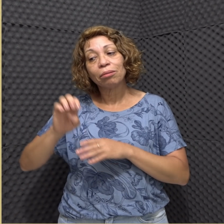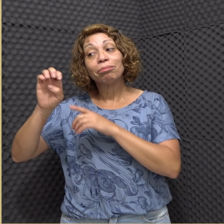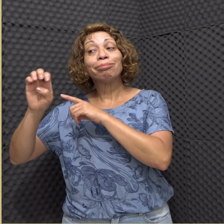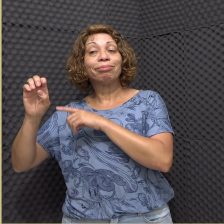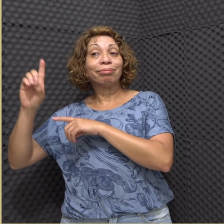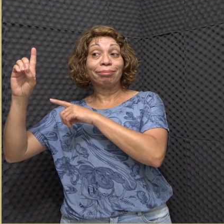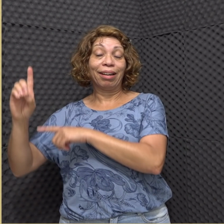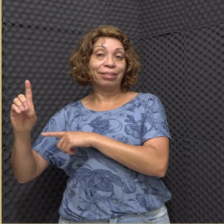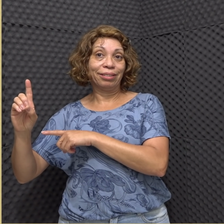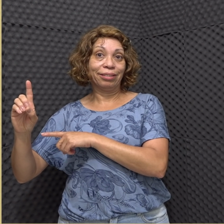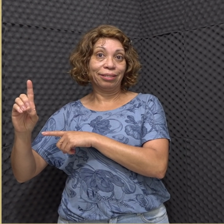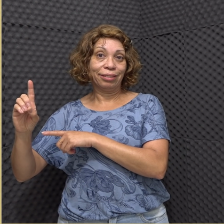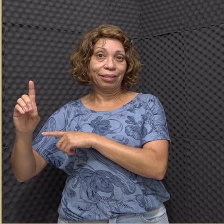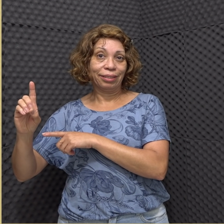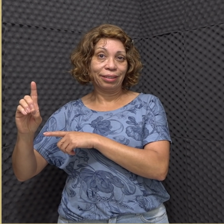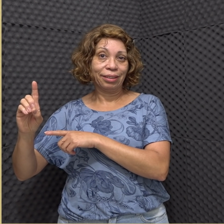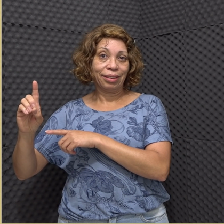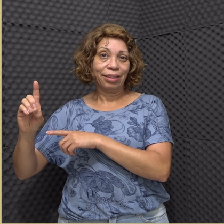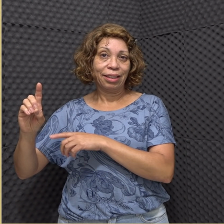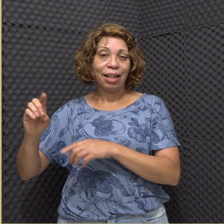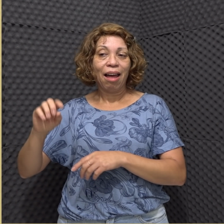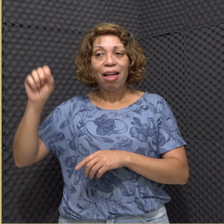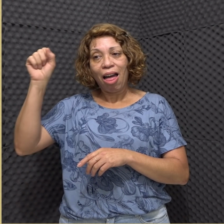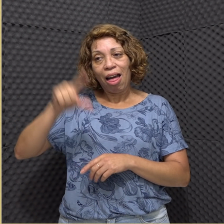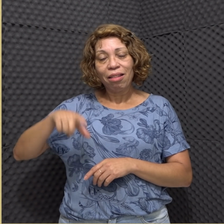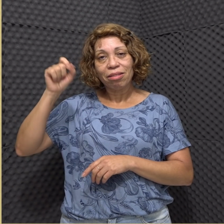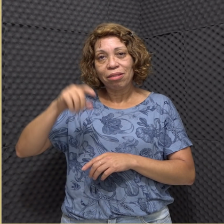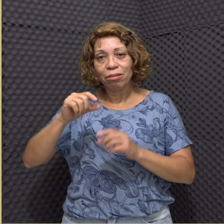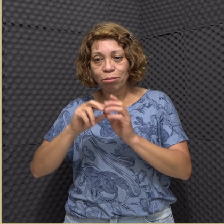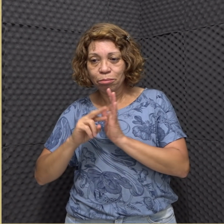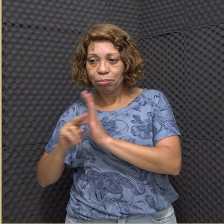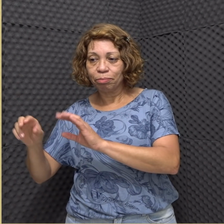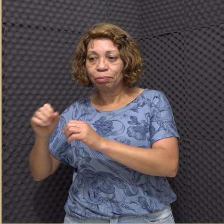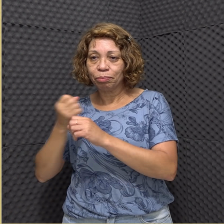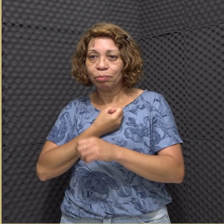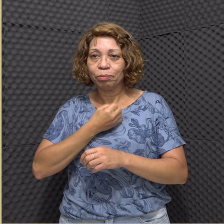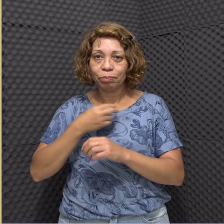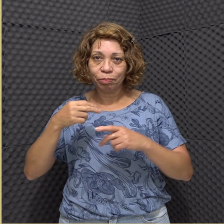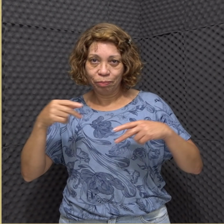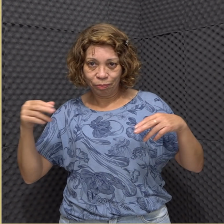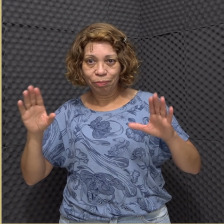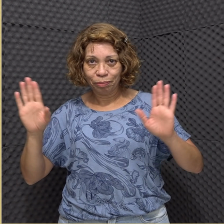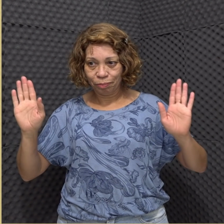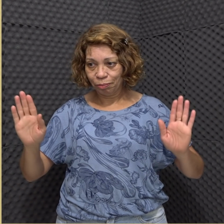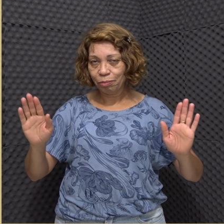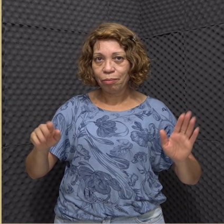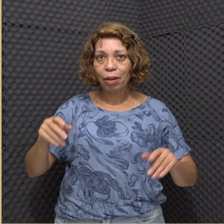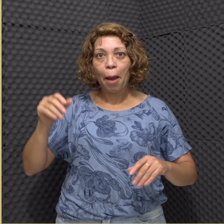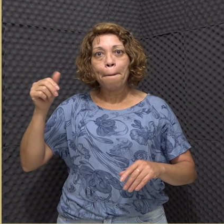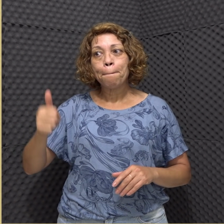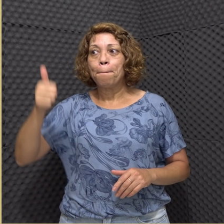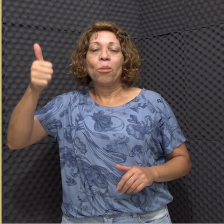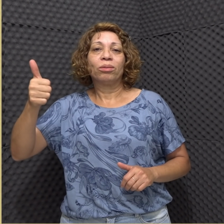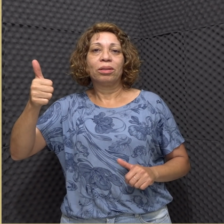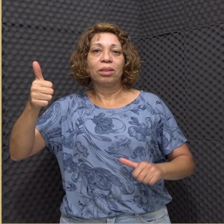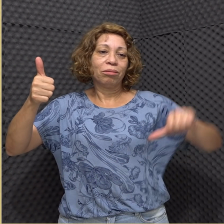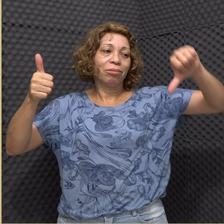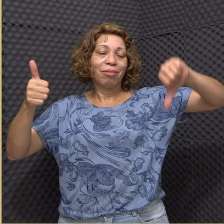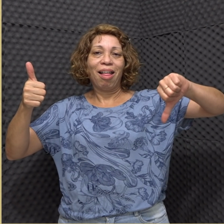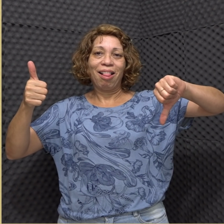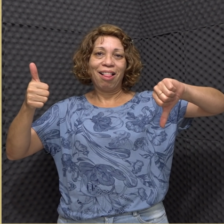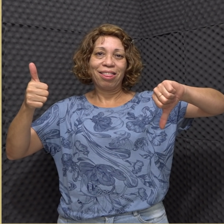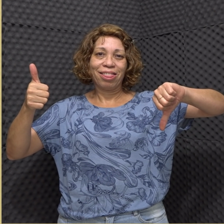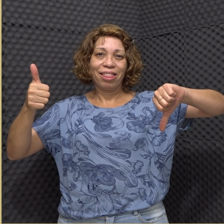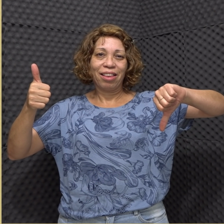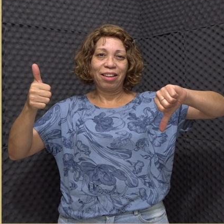números negativos, e nós temos um círculo azul à direita, representando o conjunto dos números naturais